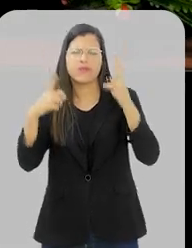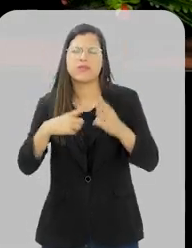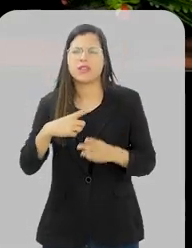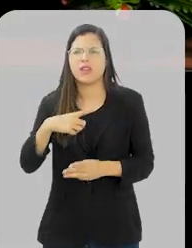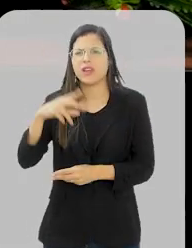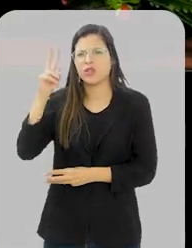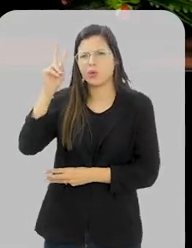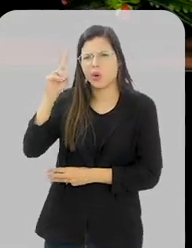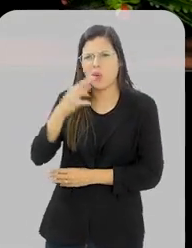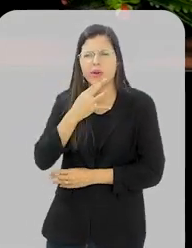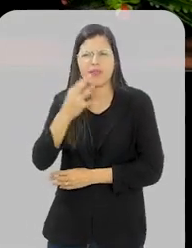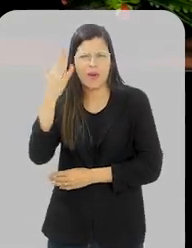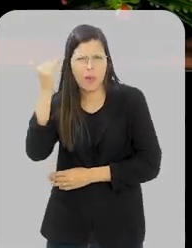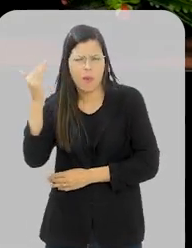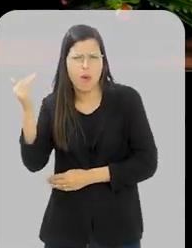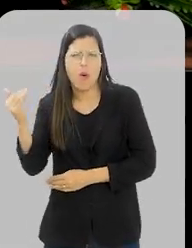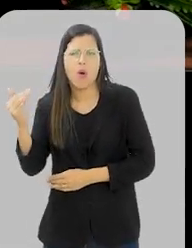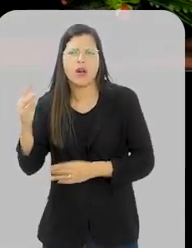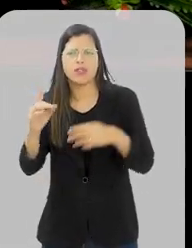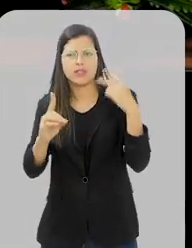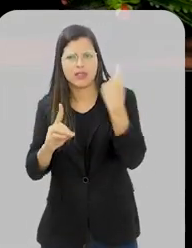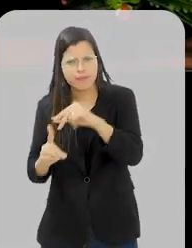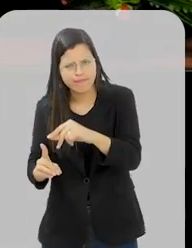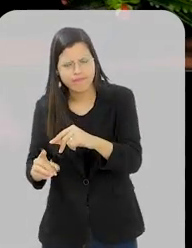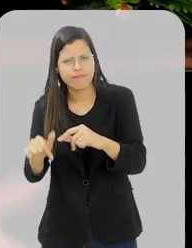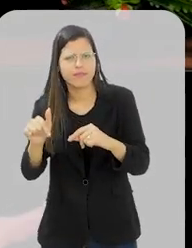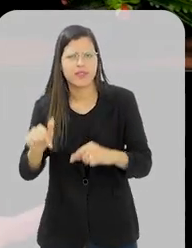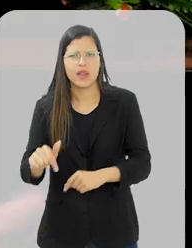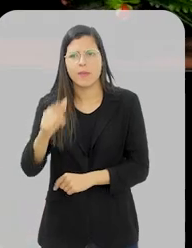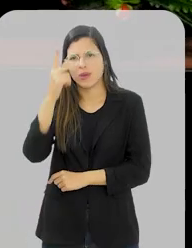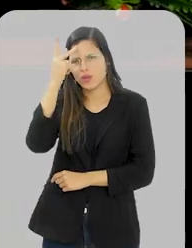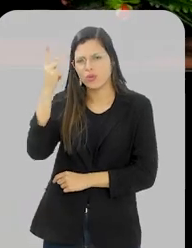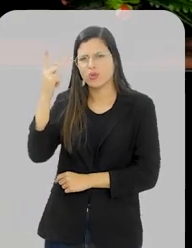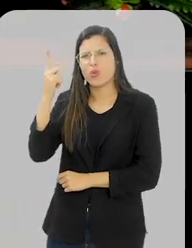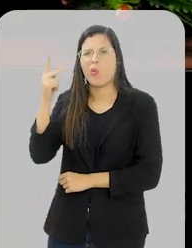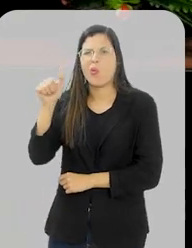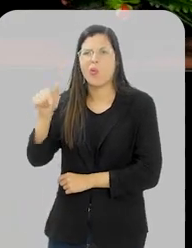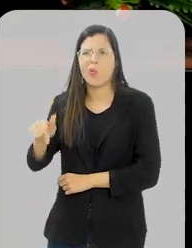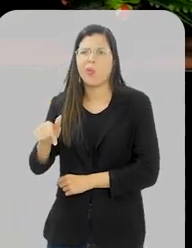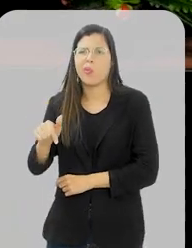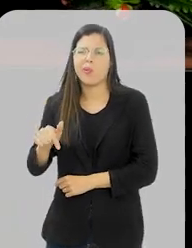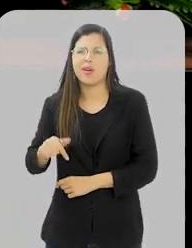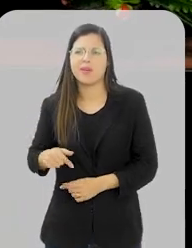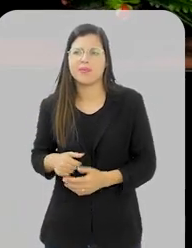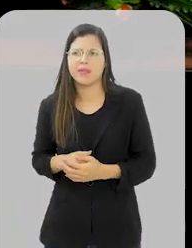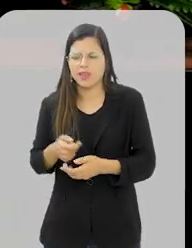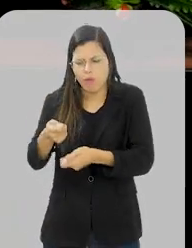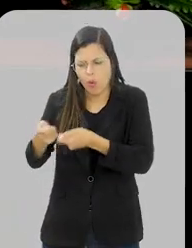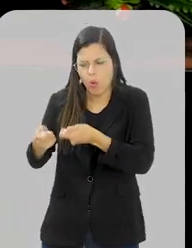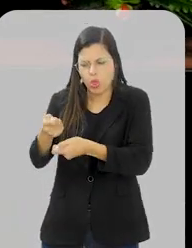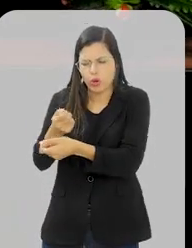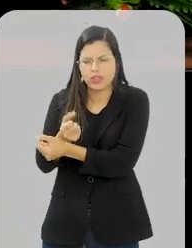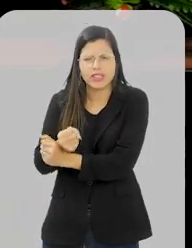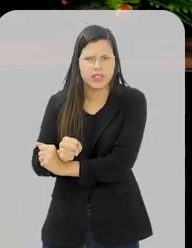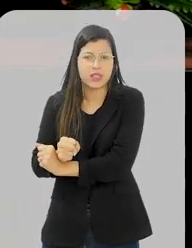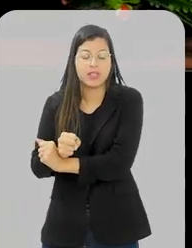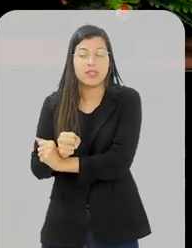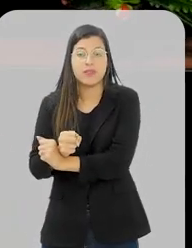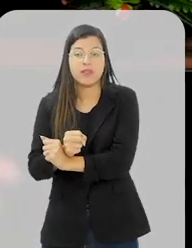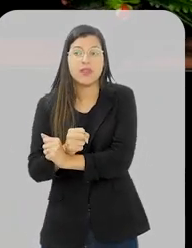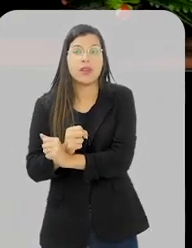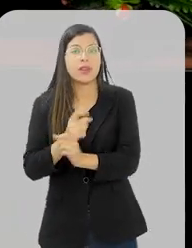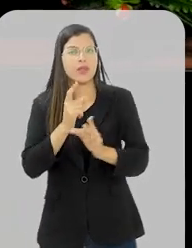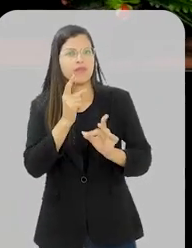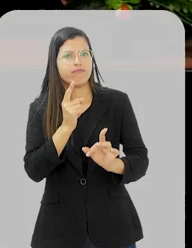conhecida que ele bate num escravo num feitor que tava maltratando um escravo e e e ele e